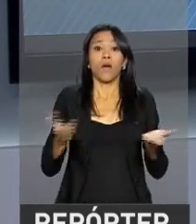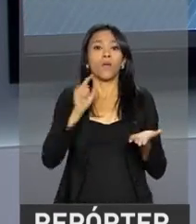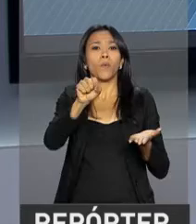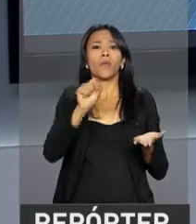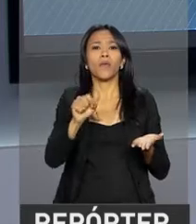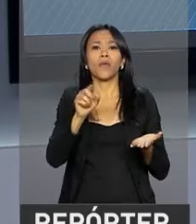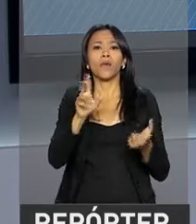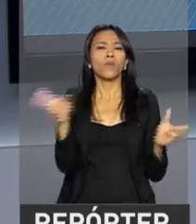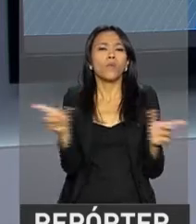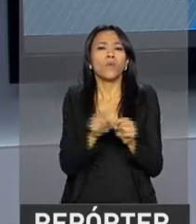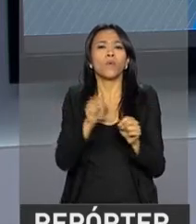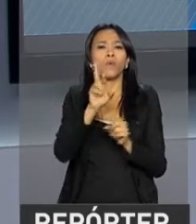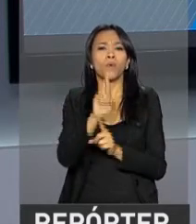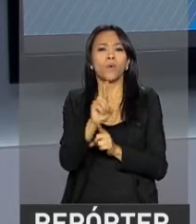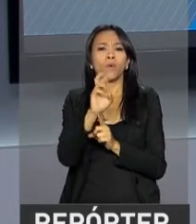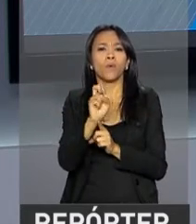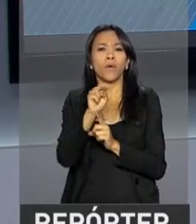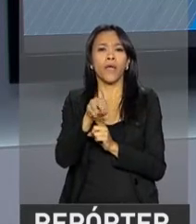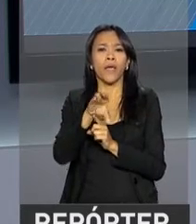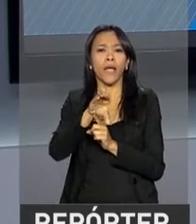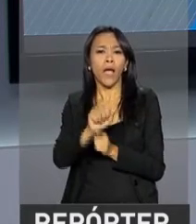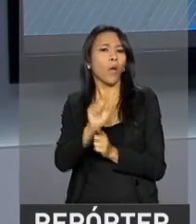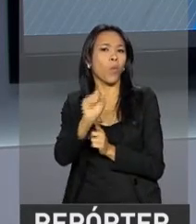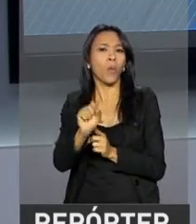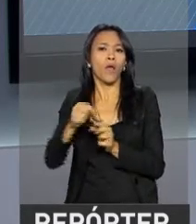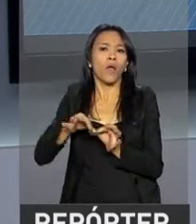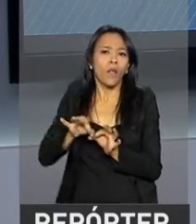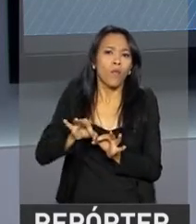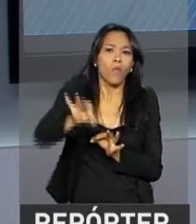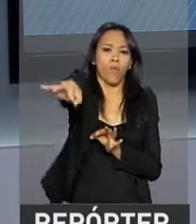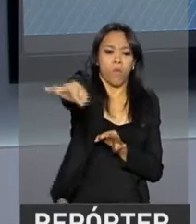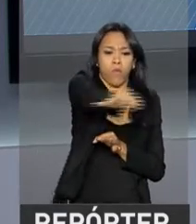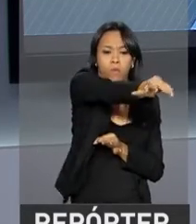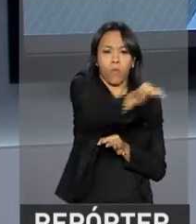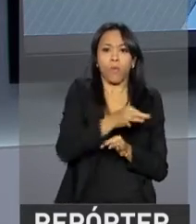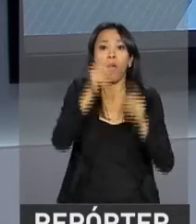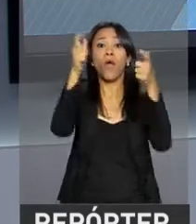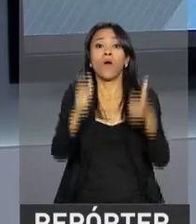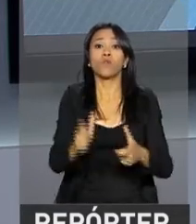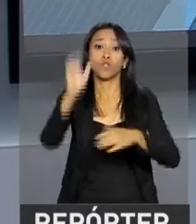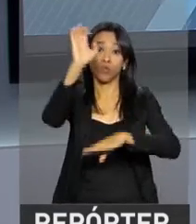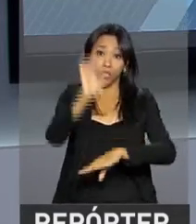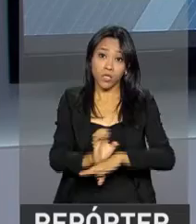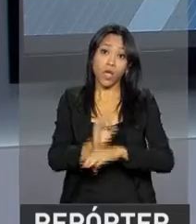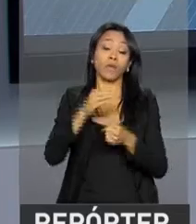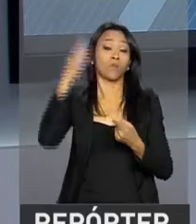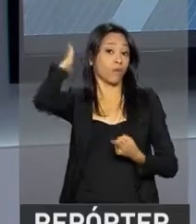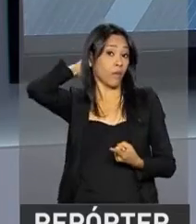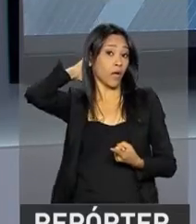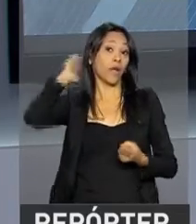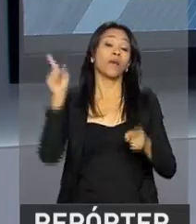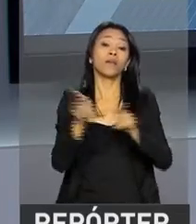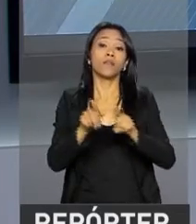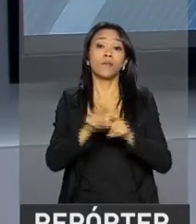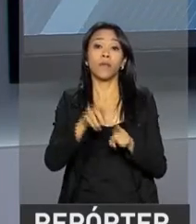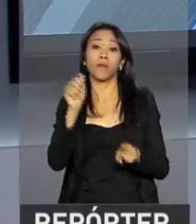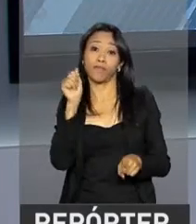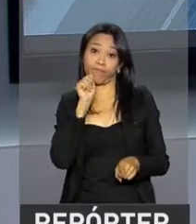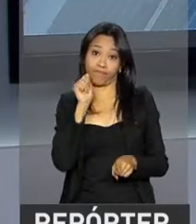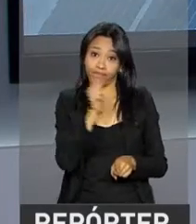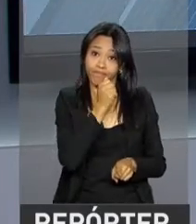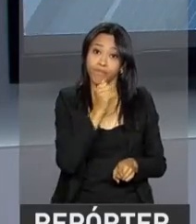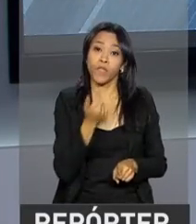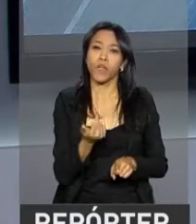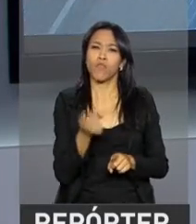Associados, Renca, com 47 mil quilômetros quadrados e localizada no estado do Pará e também no do Amapá, foi extinta por decreto